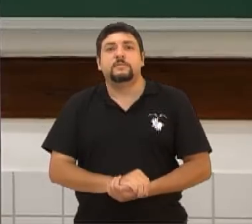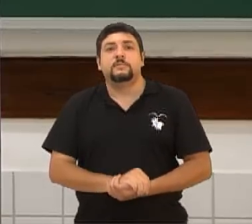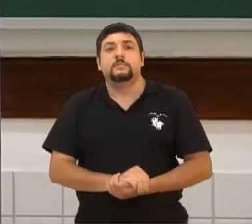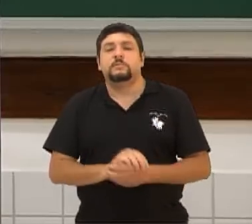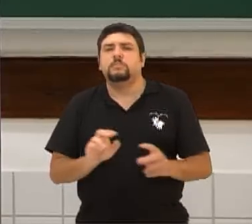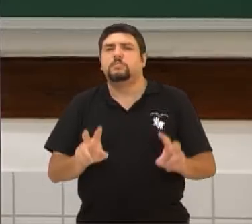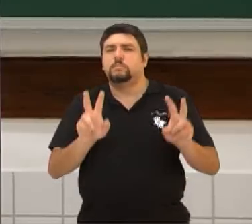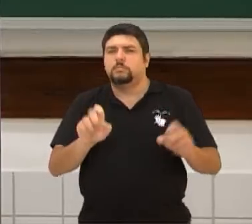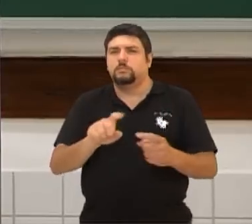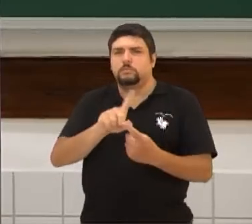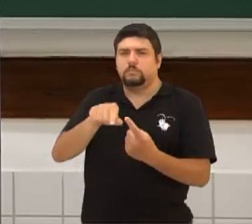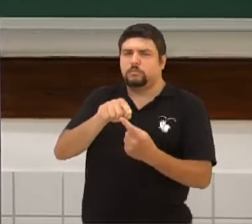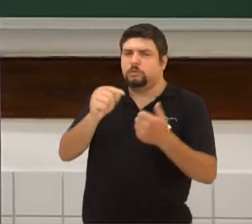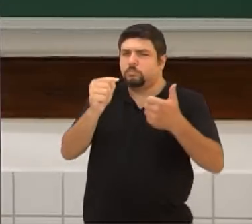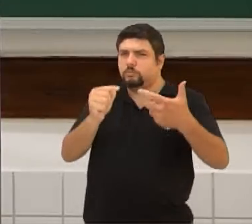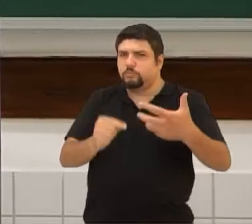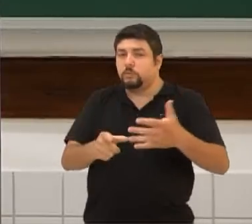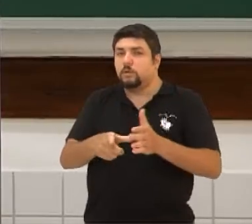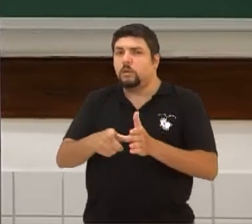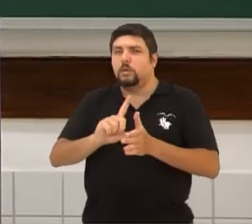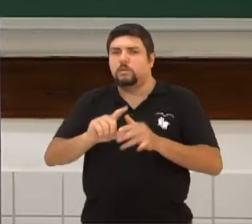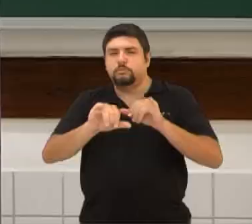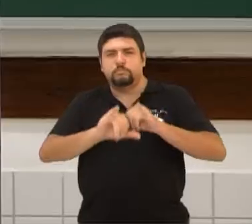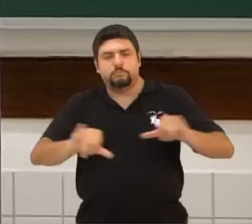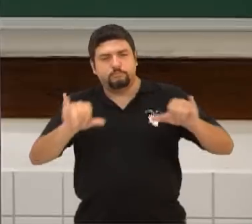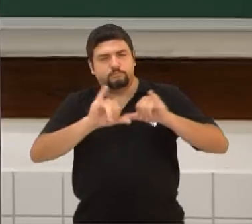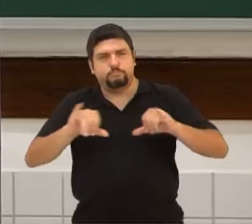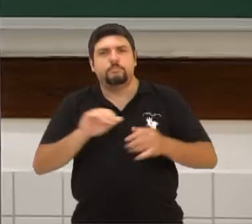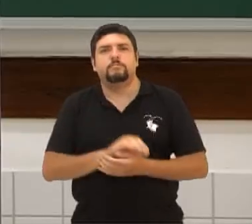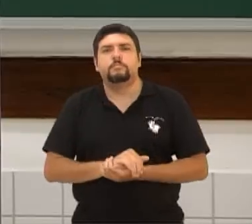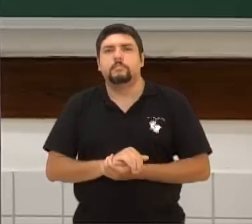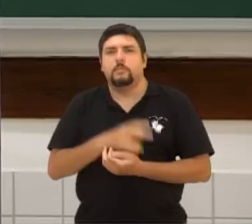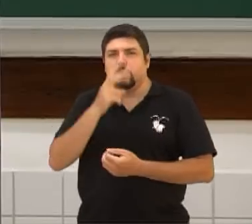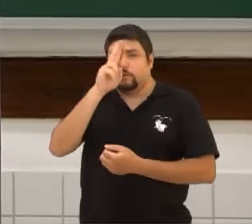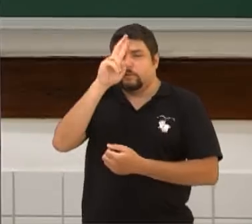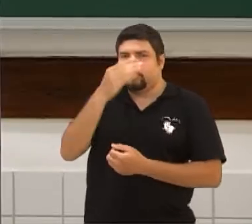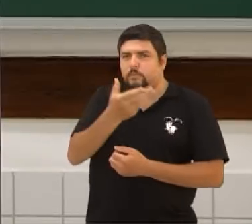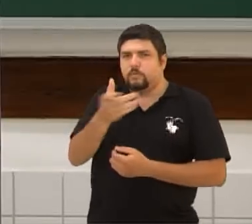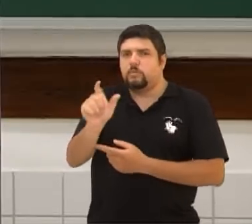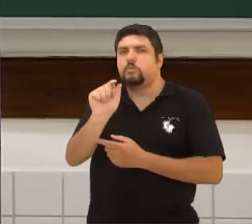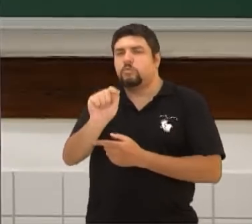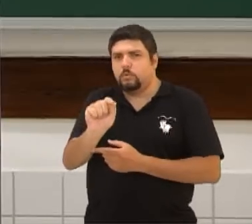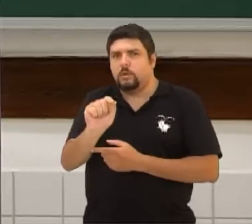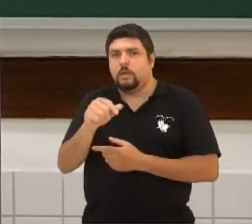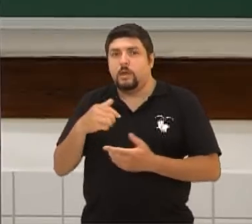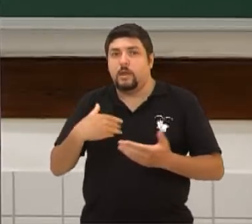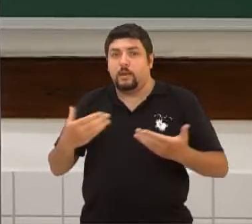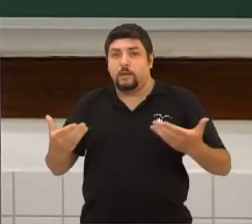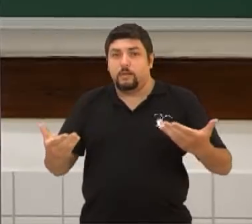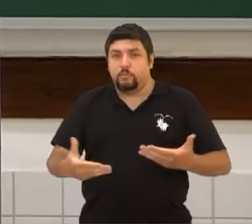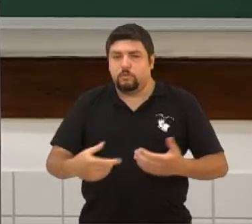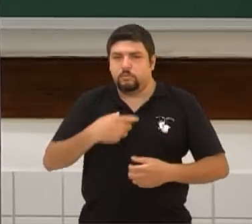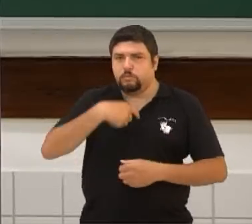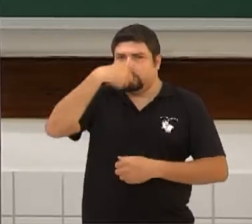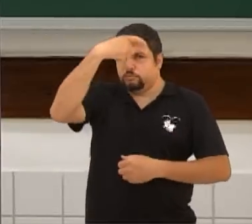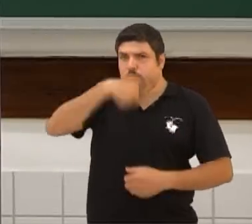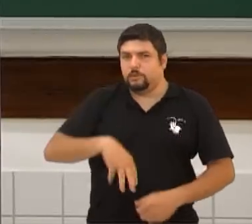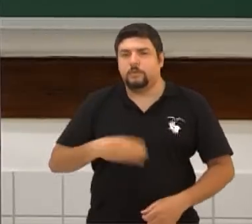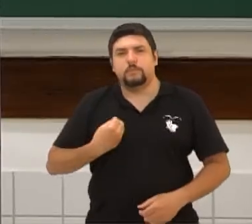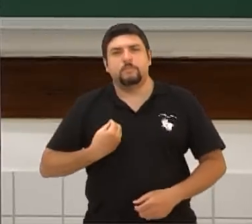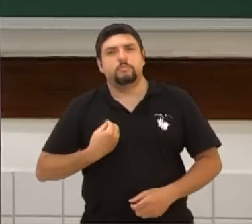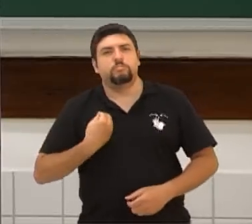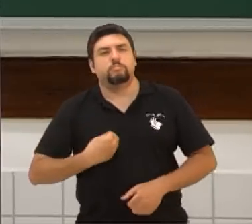tema e objetivo das nossas aulas, vamos aos recadinhos importantes. Lembrando vocês, que estarei aqui com vocês em